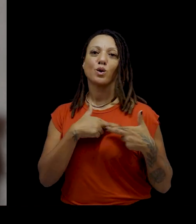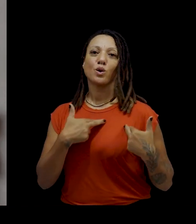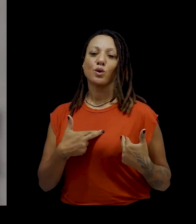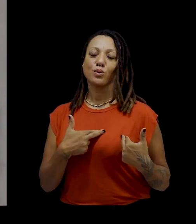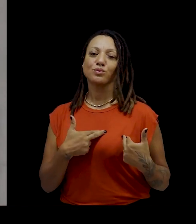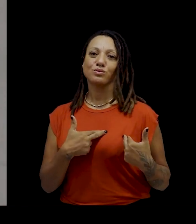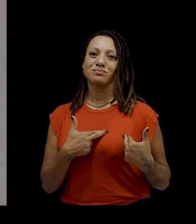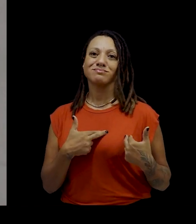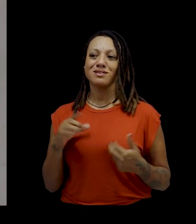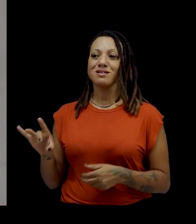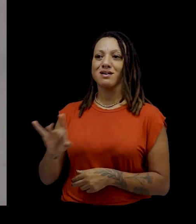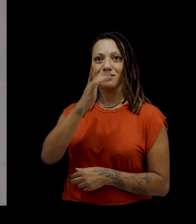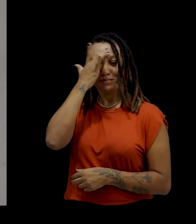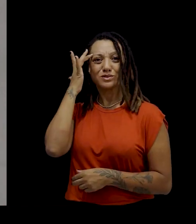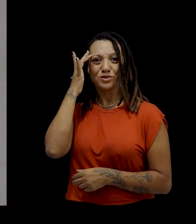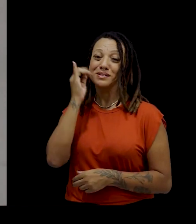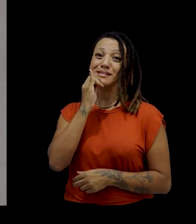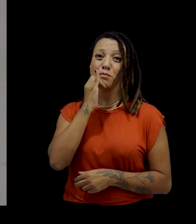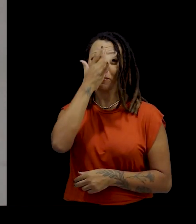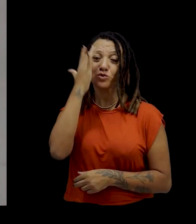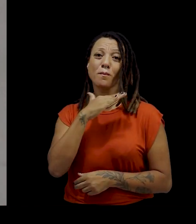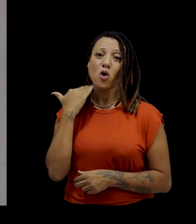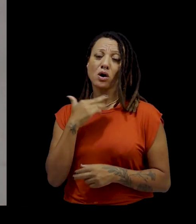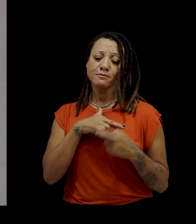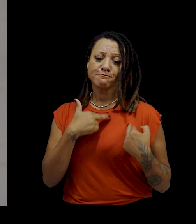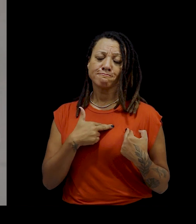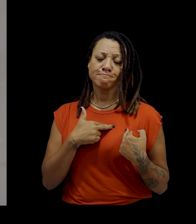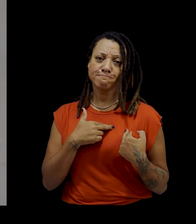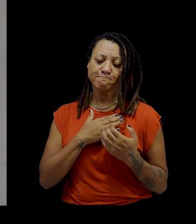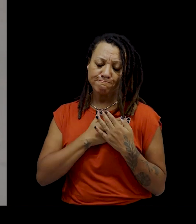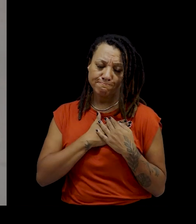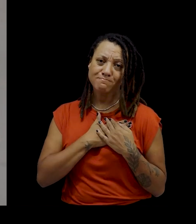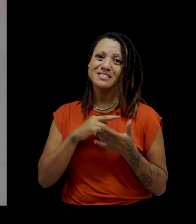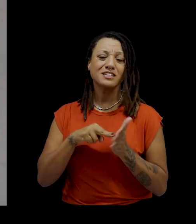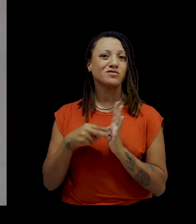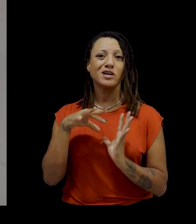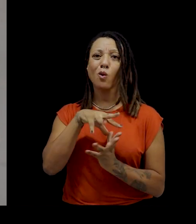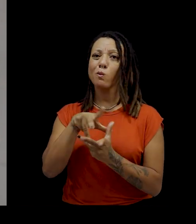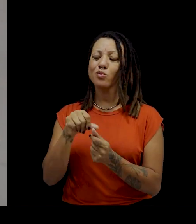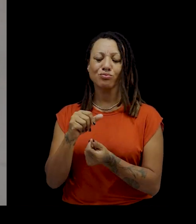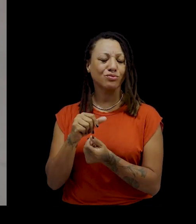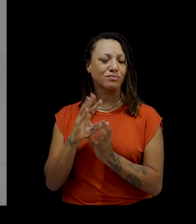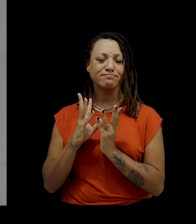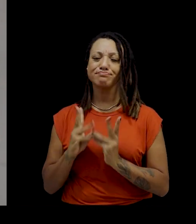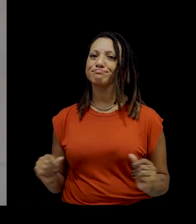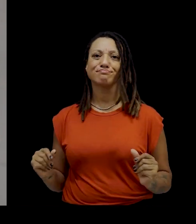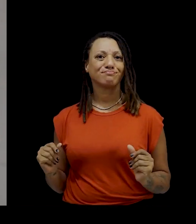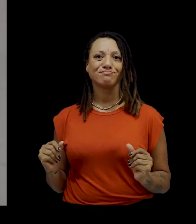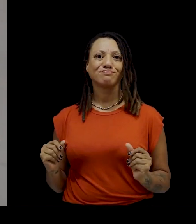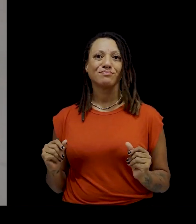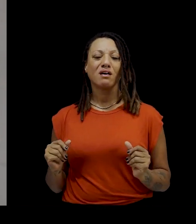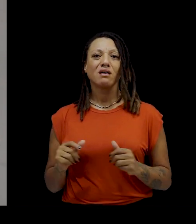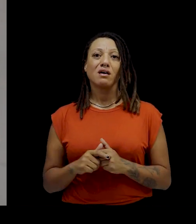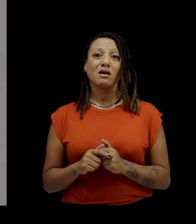de luto individuais que a gente vive. Acho que quando a gente perde uma pessoa, a gente perde um mundo, né? E eu acho que a gente pode perder